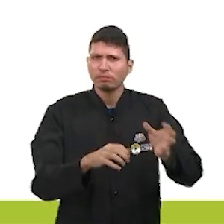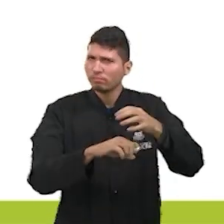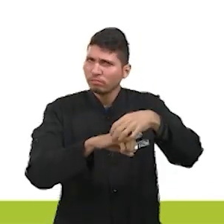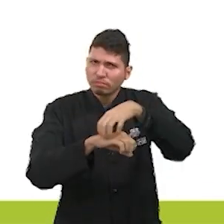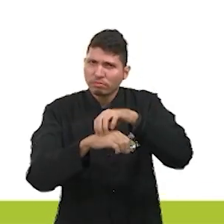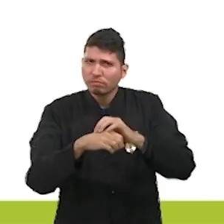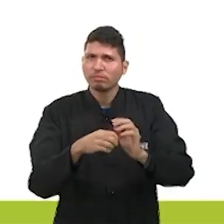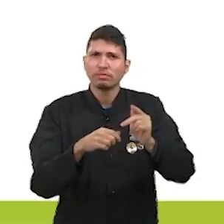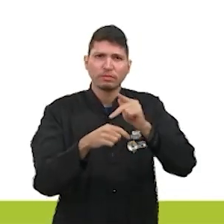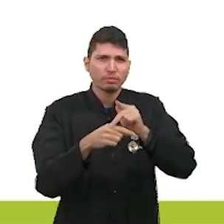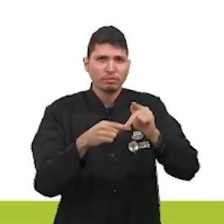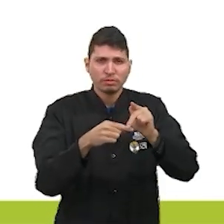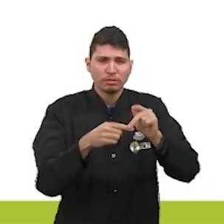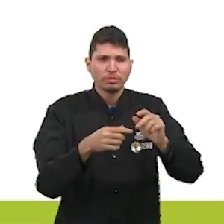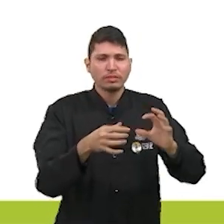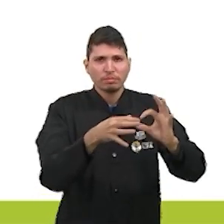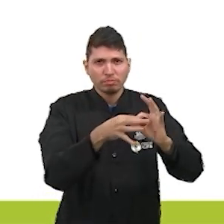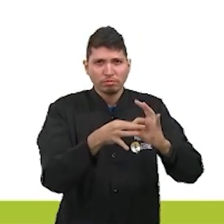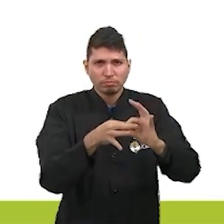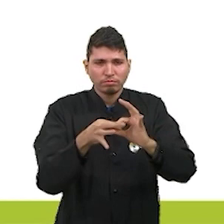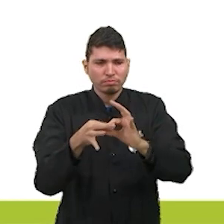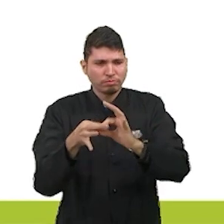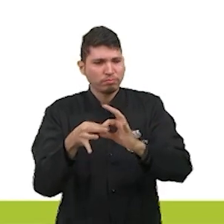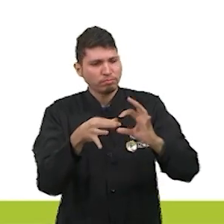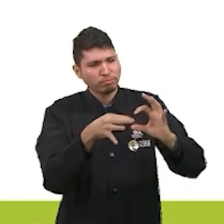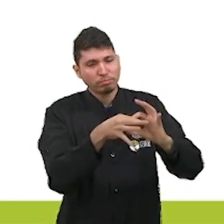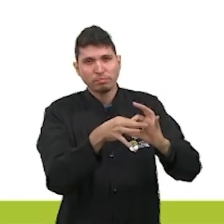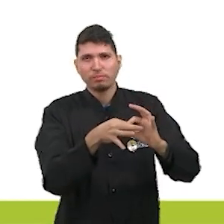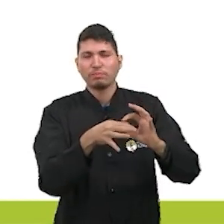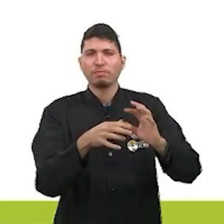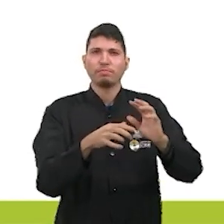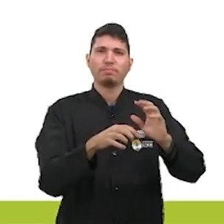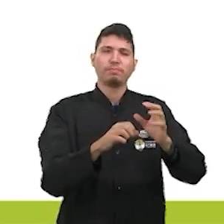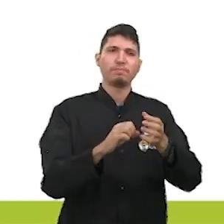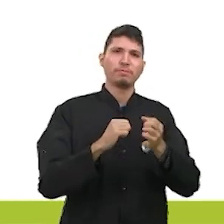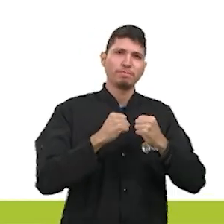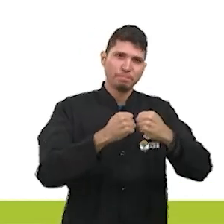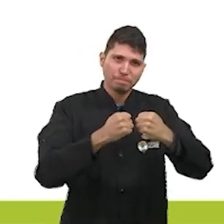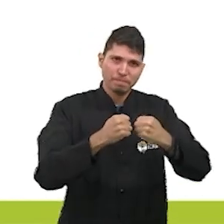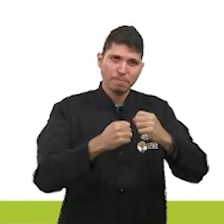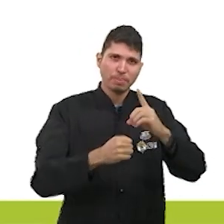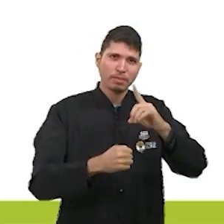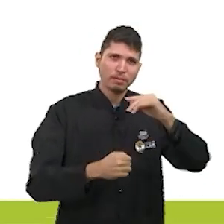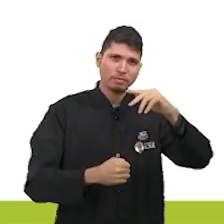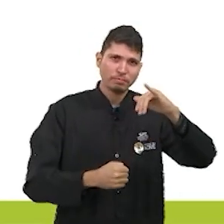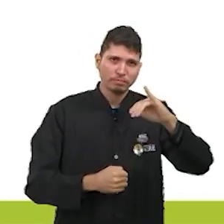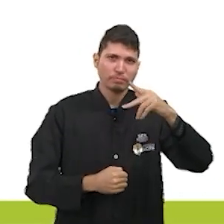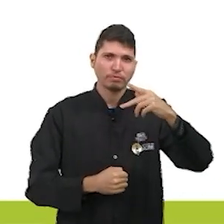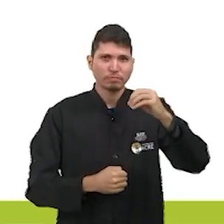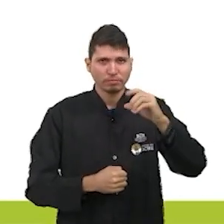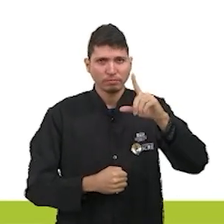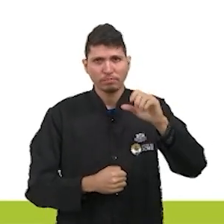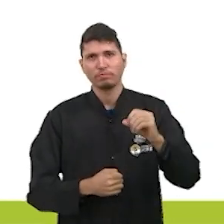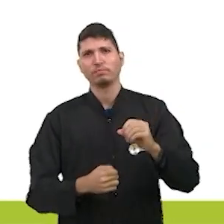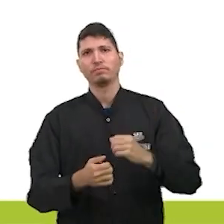vão formar essas forças de polo-dipolo. Então, vamos para a próxima.